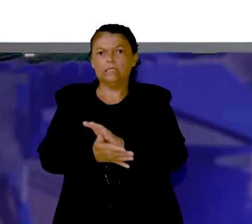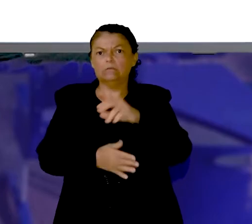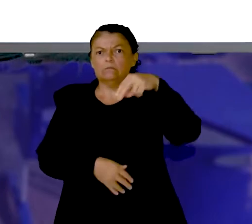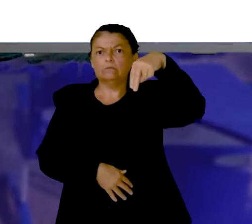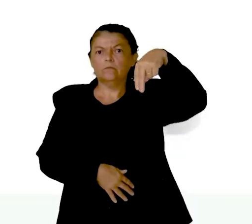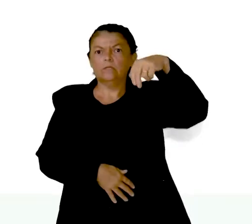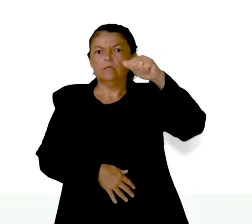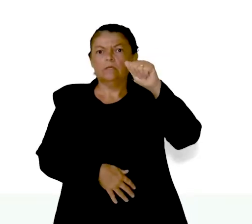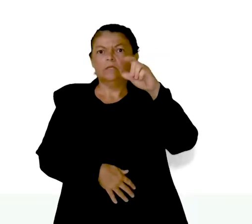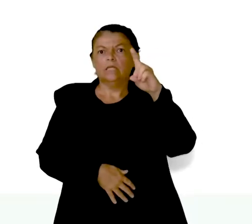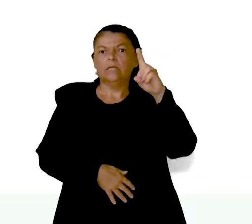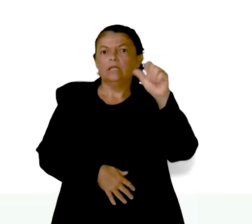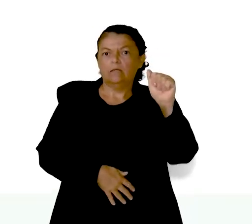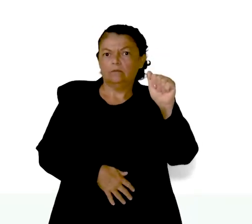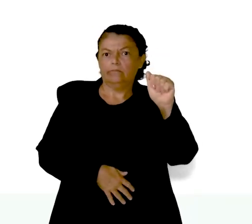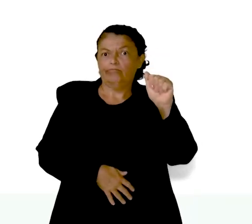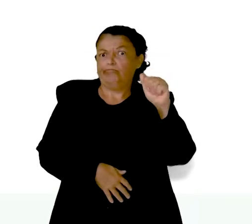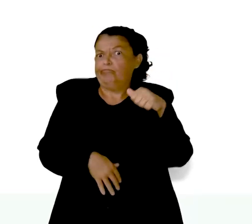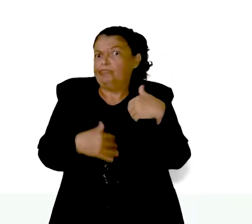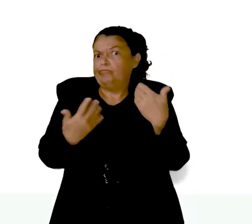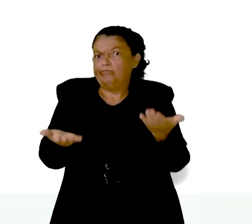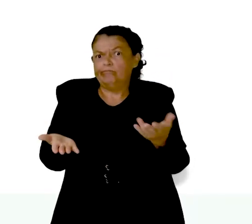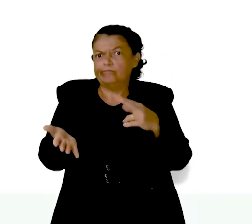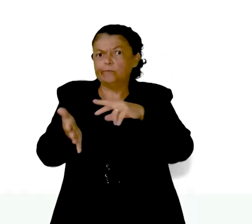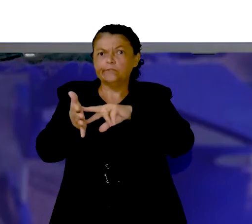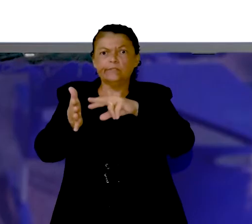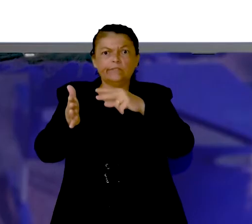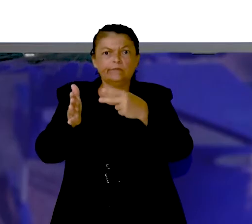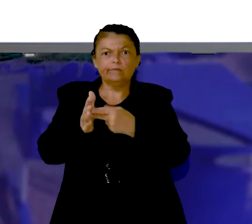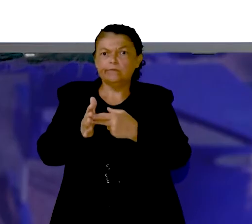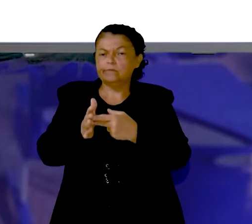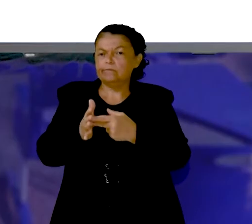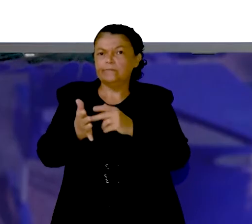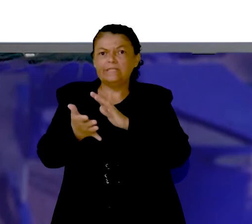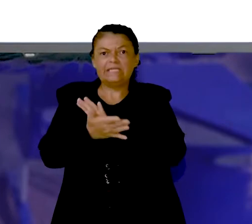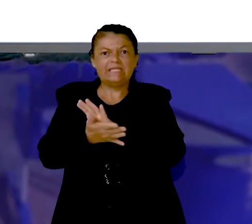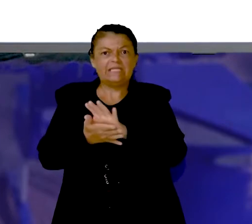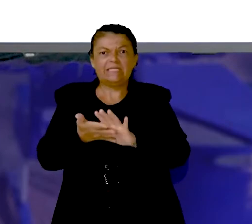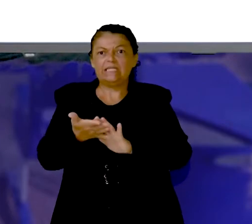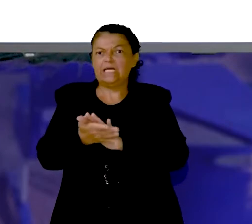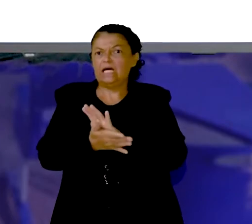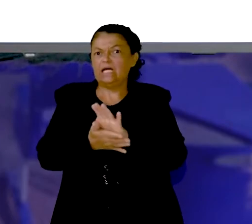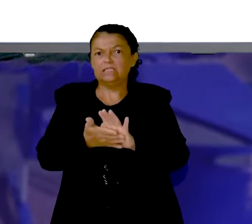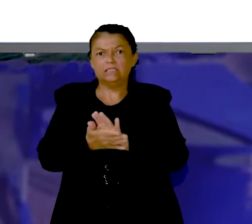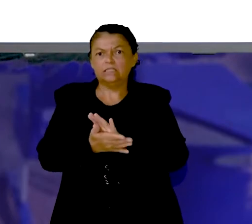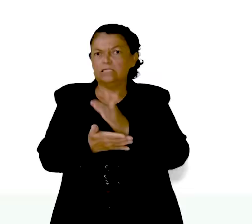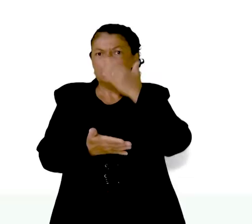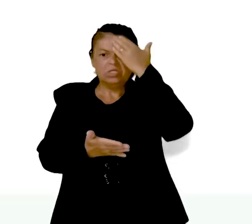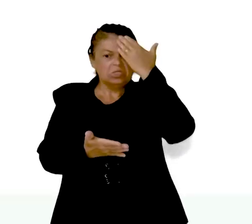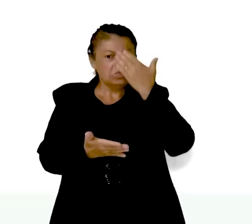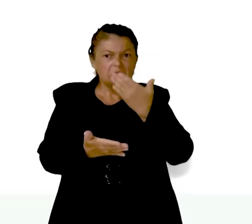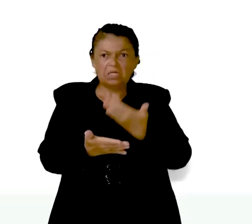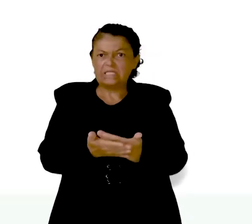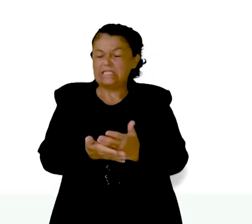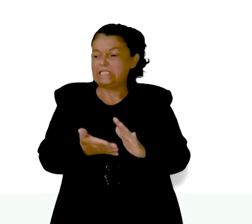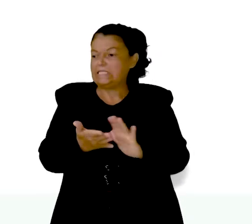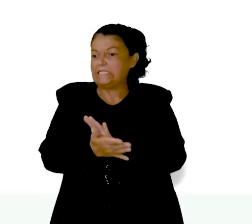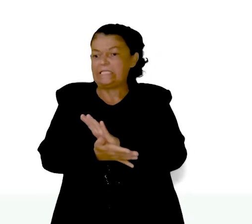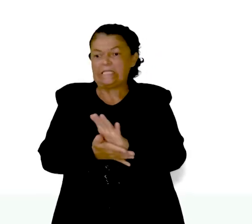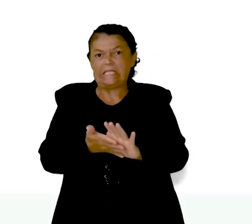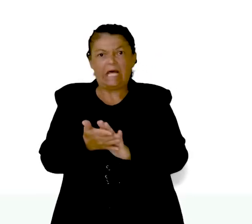assim, niilismo refere-se ao não apego e à não crença a